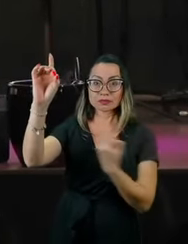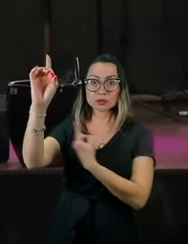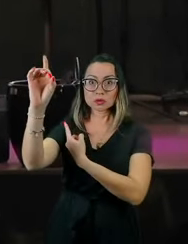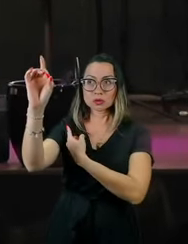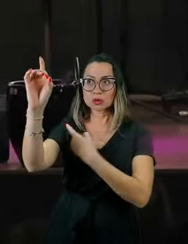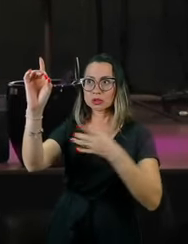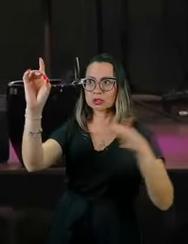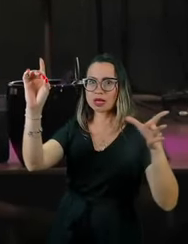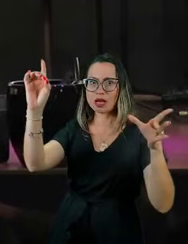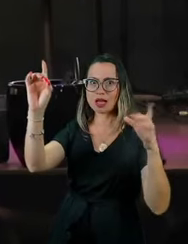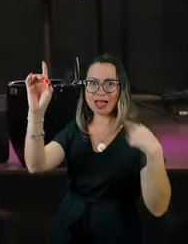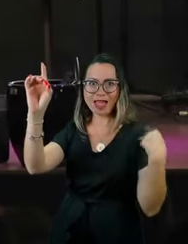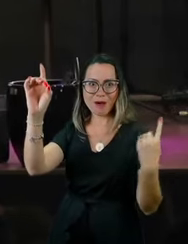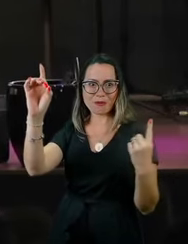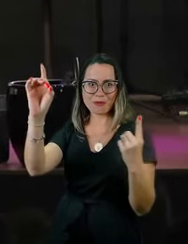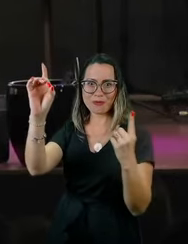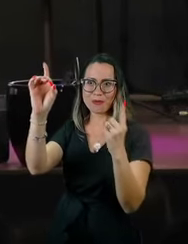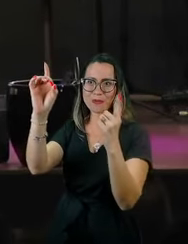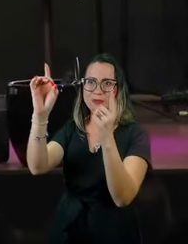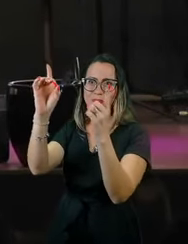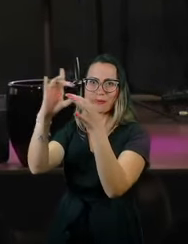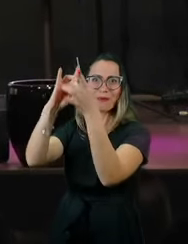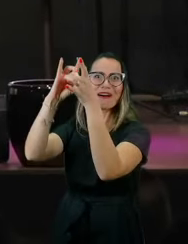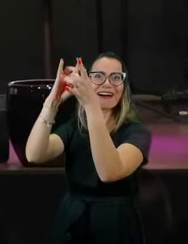conexões sadias que nos curam.